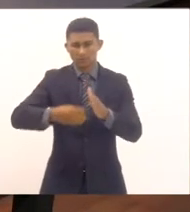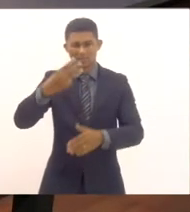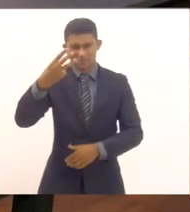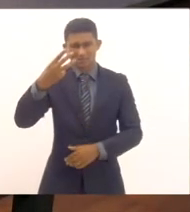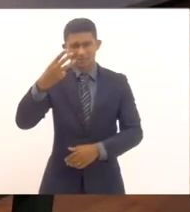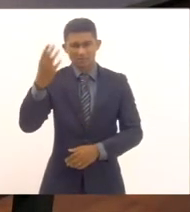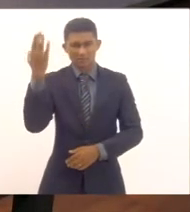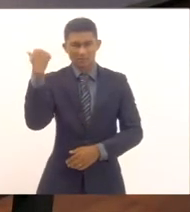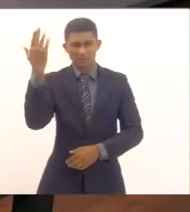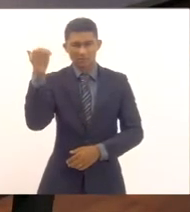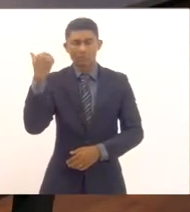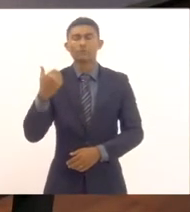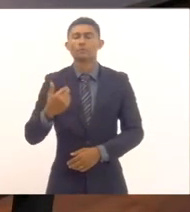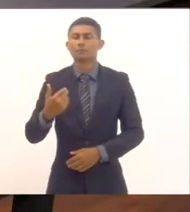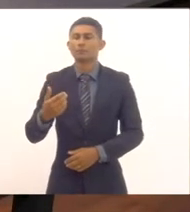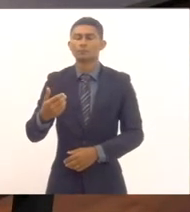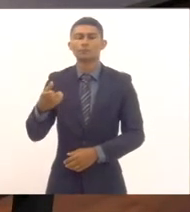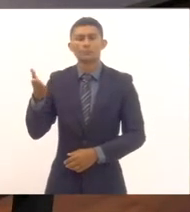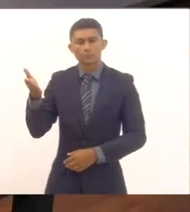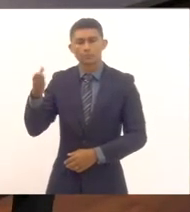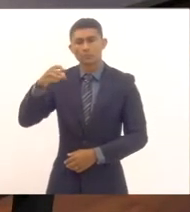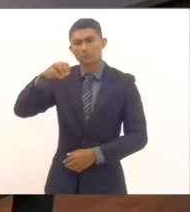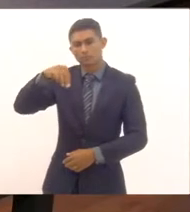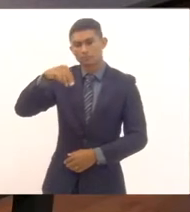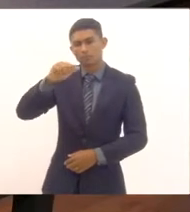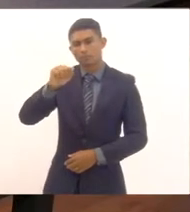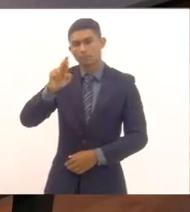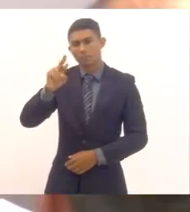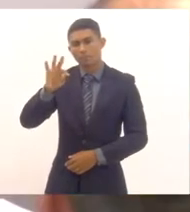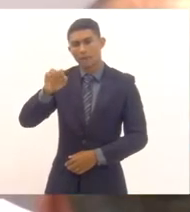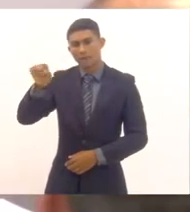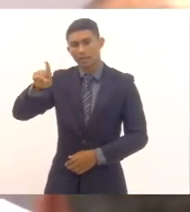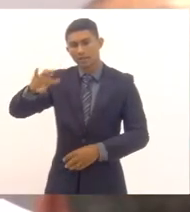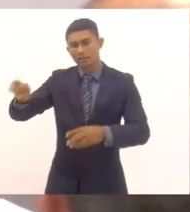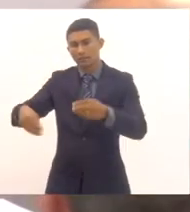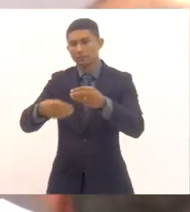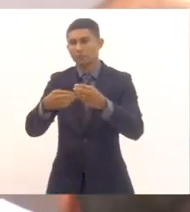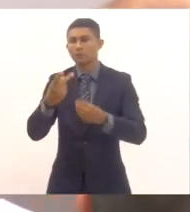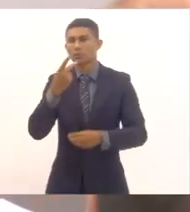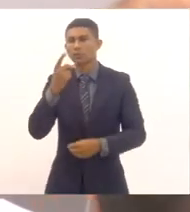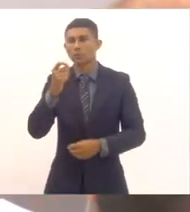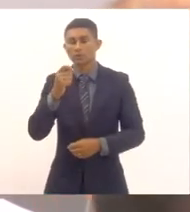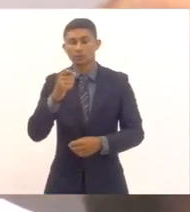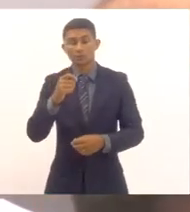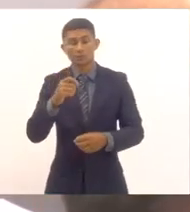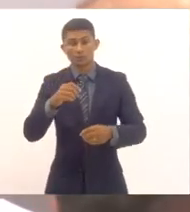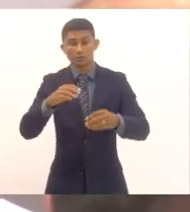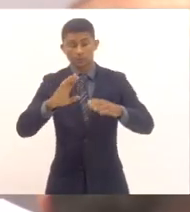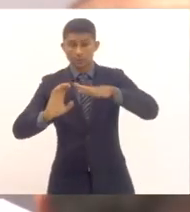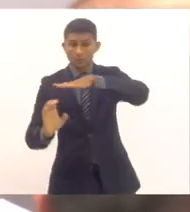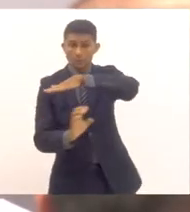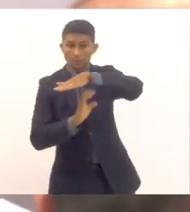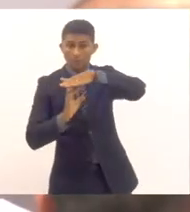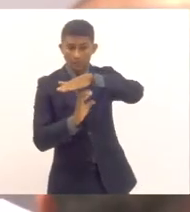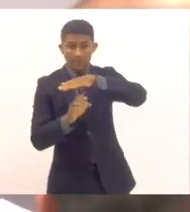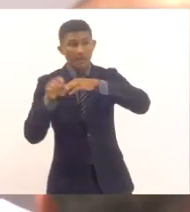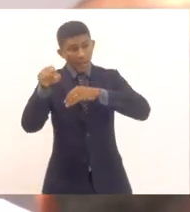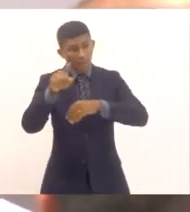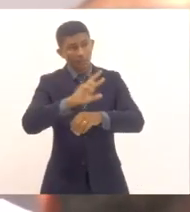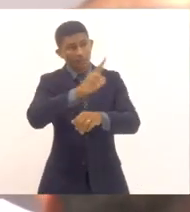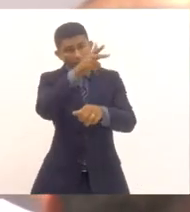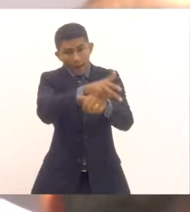até Deputado da Rocha tell me fez a sua observação que é super Vista lá machucando sabe disso nas estações